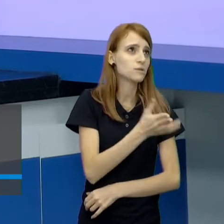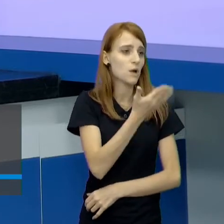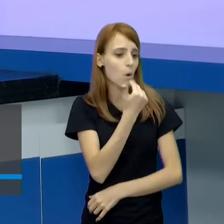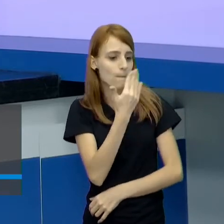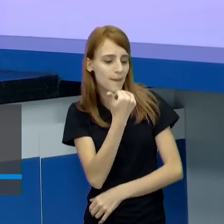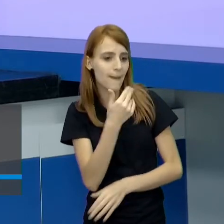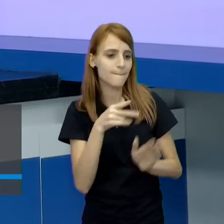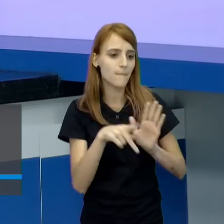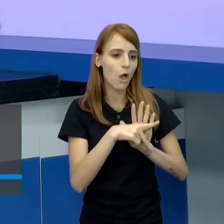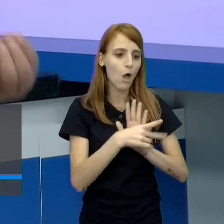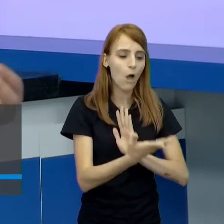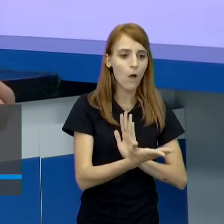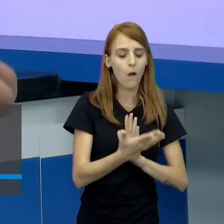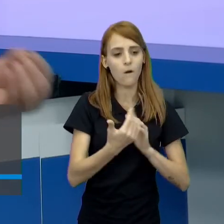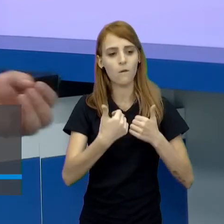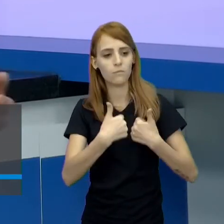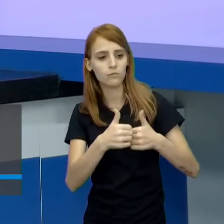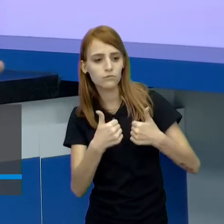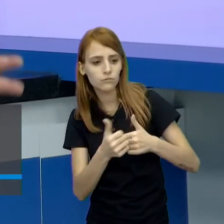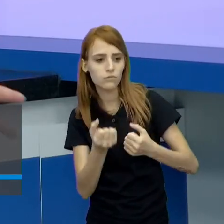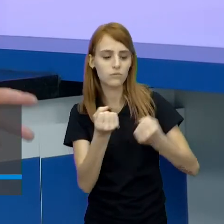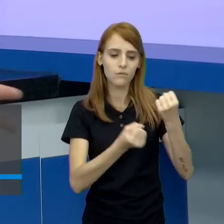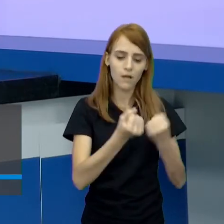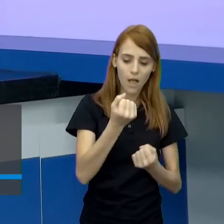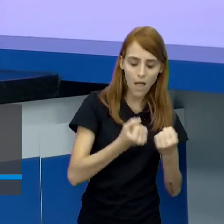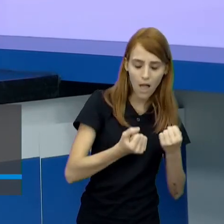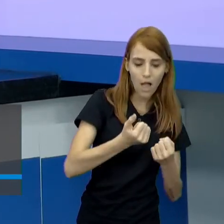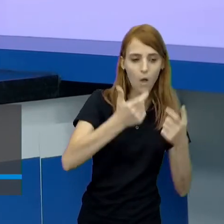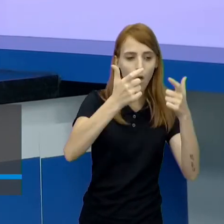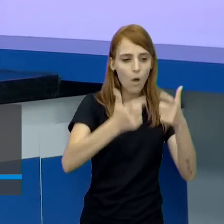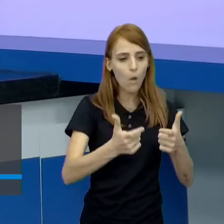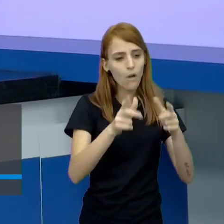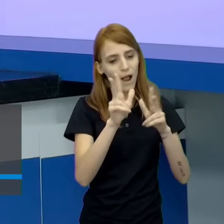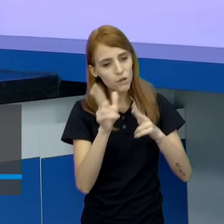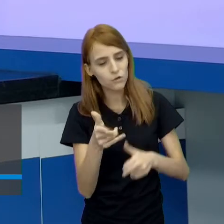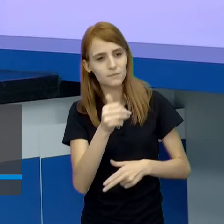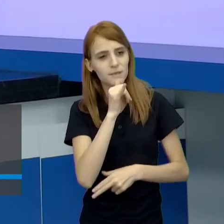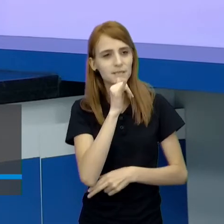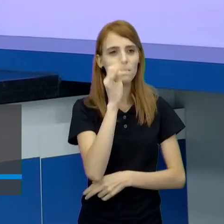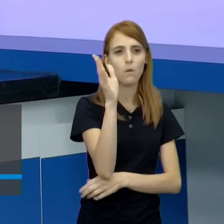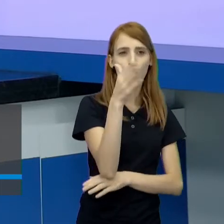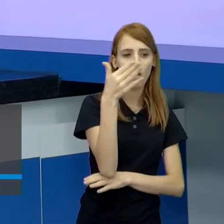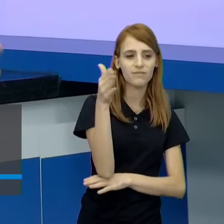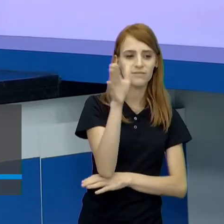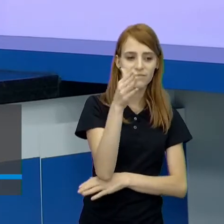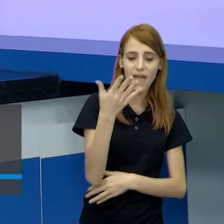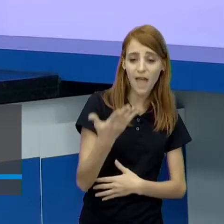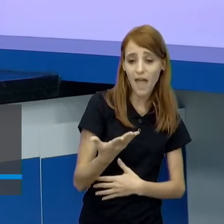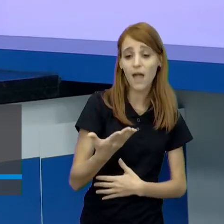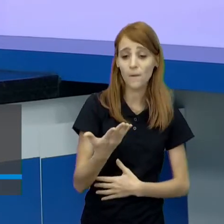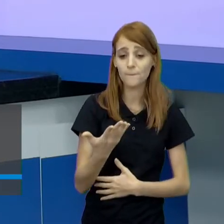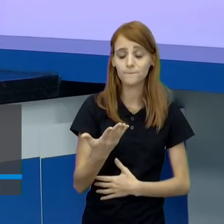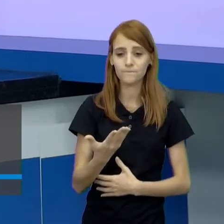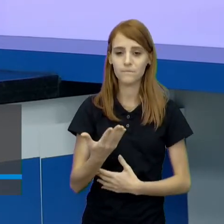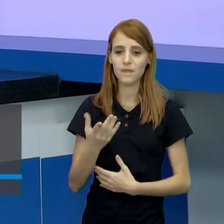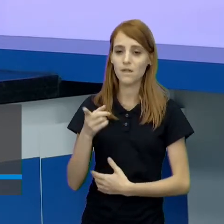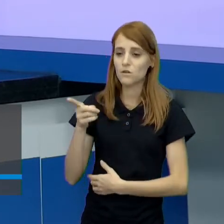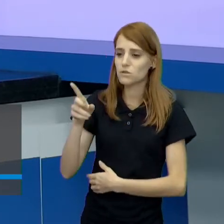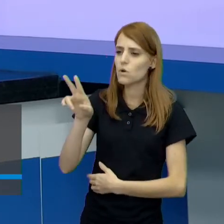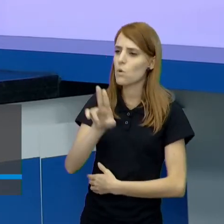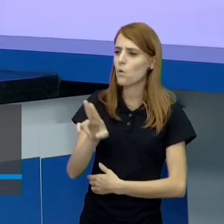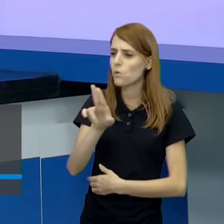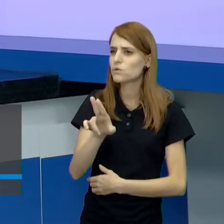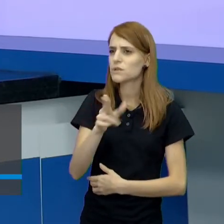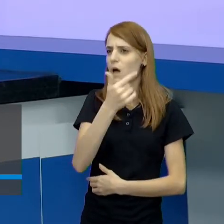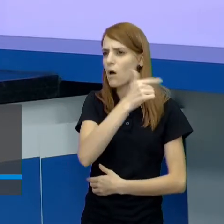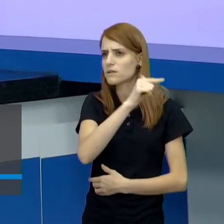tem o transporte, tem o local onde vai dormir. Então, isso daí, o que você está falando pode ser aplicado em